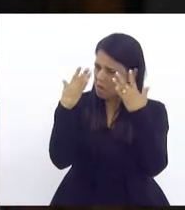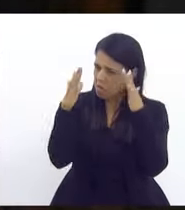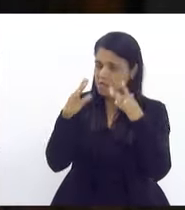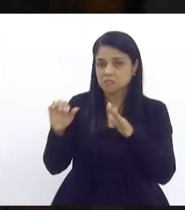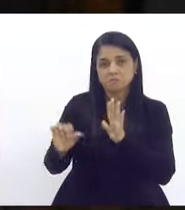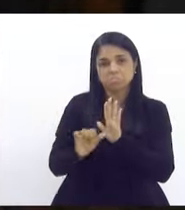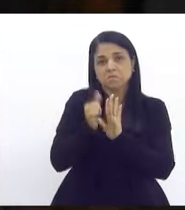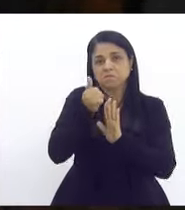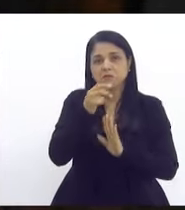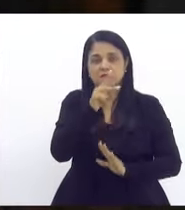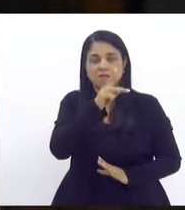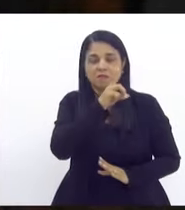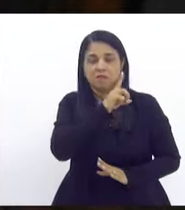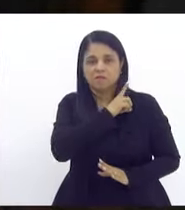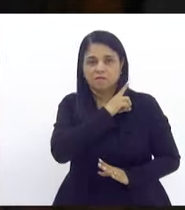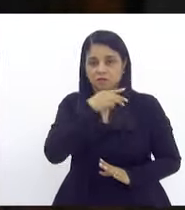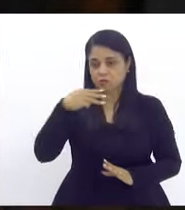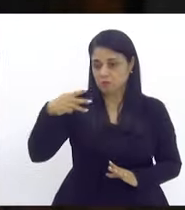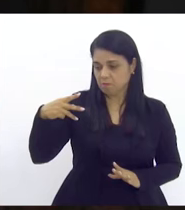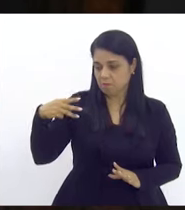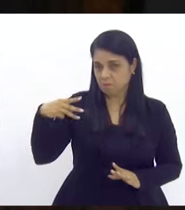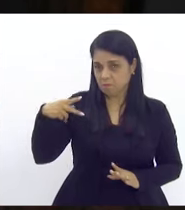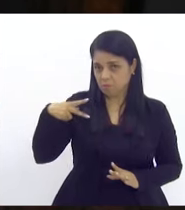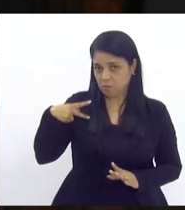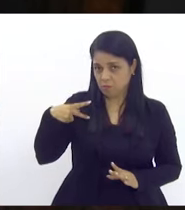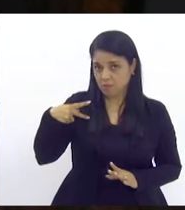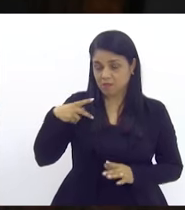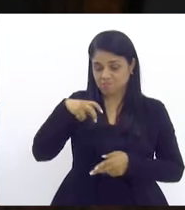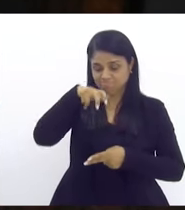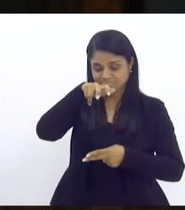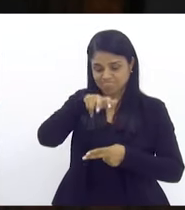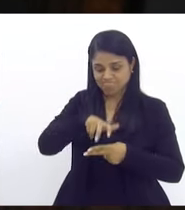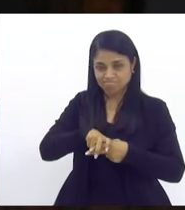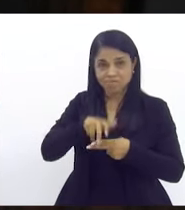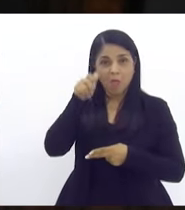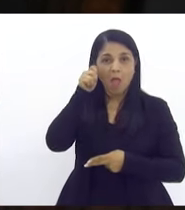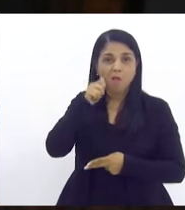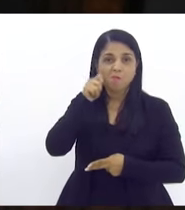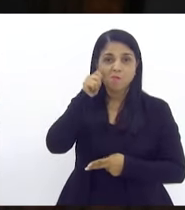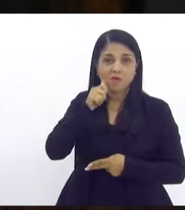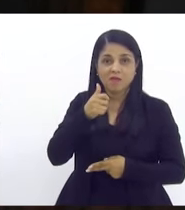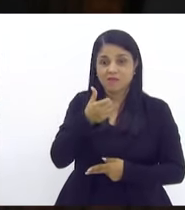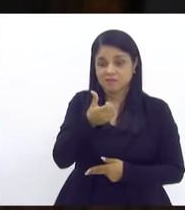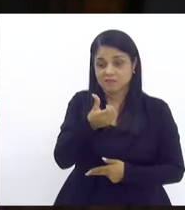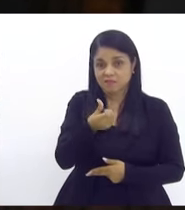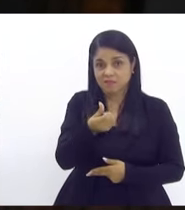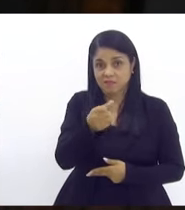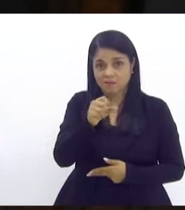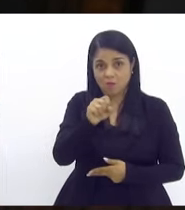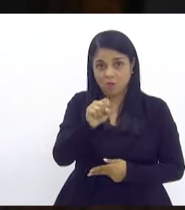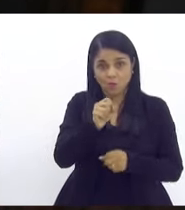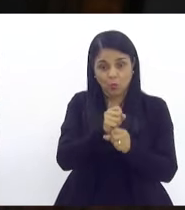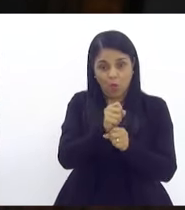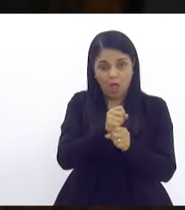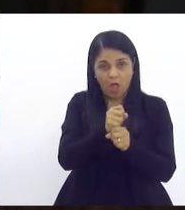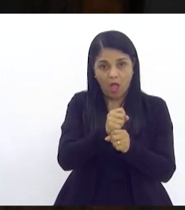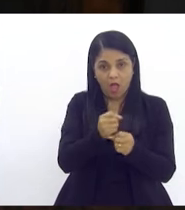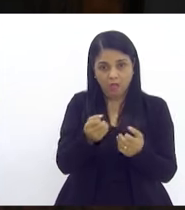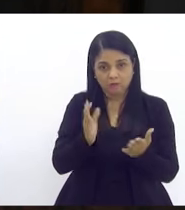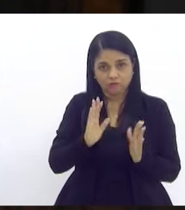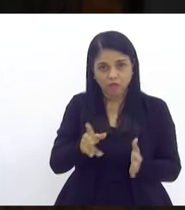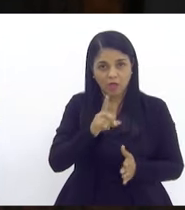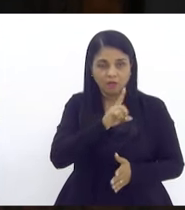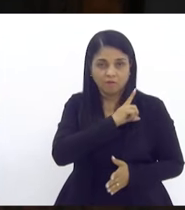pública, a mulher a sentar na cadeira da Defensoria Pública depois de 68 anos de